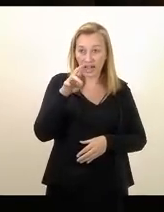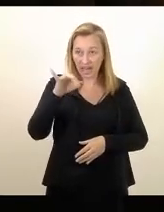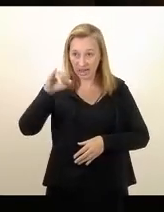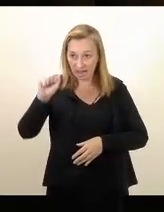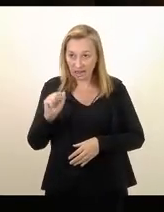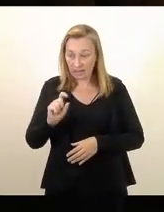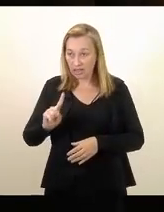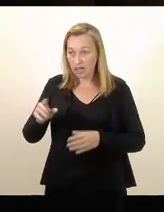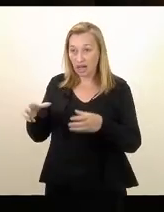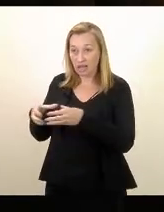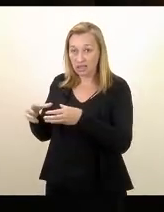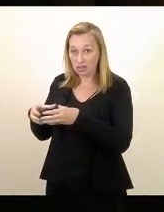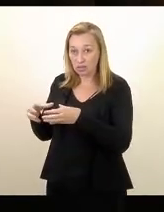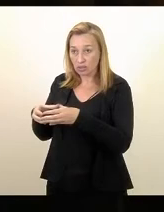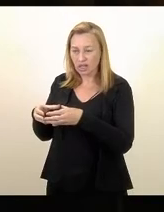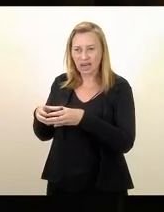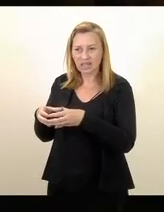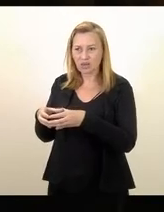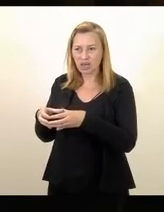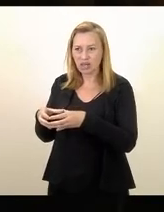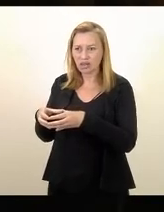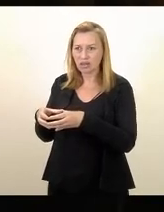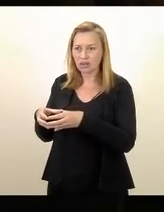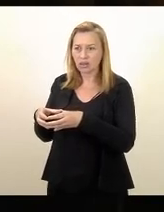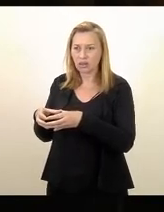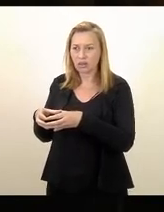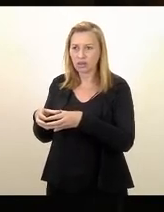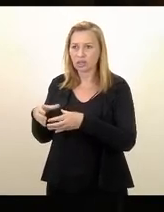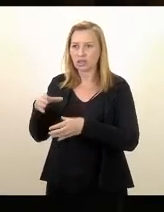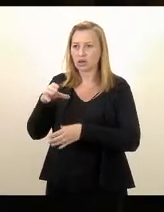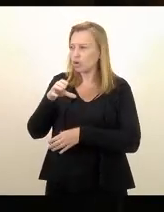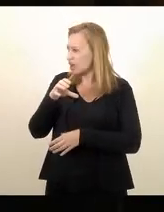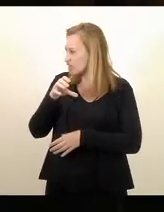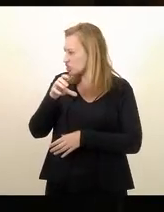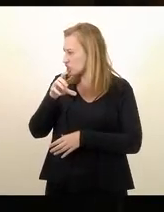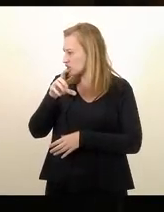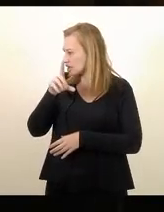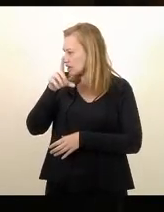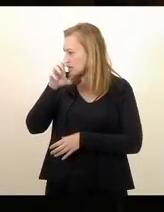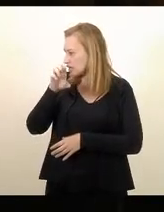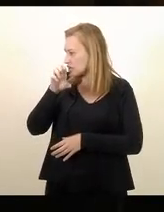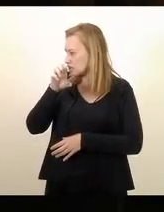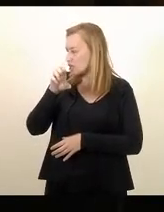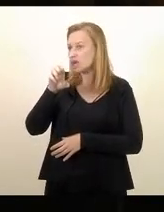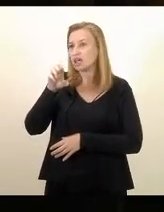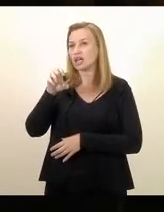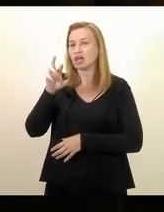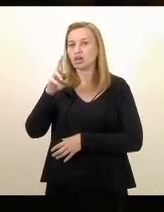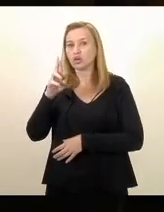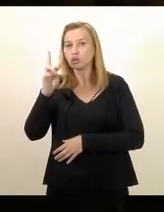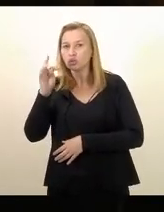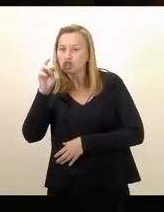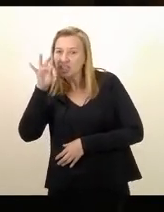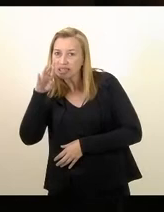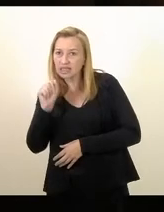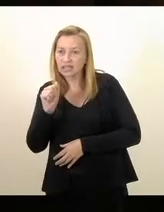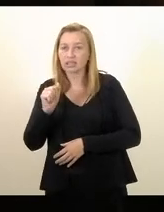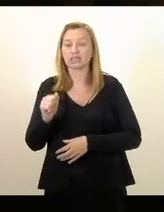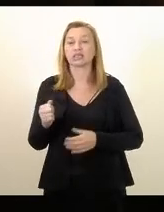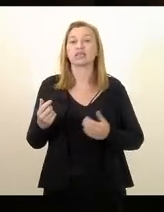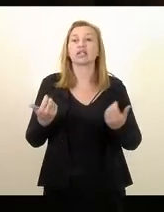chamaria de classe erudita e segue os homens da classe operária tem desde cedo